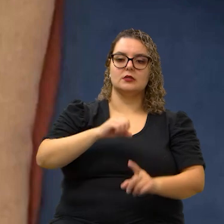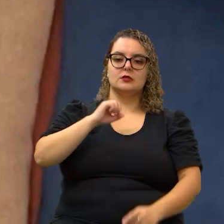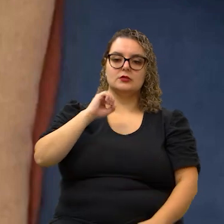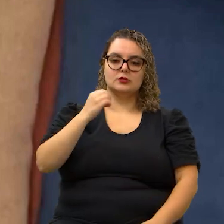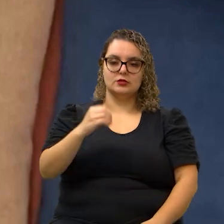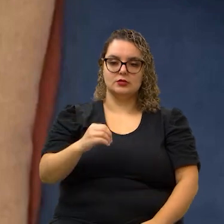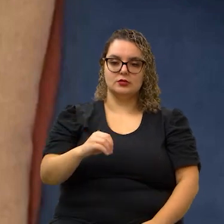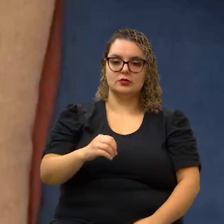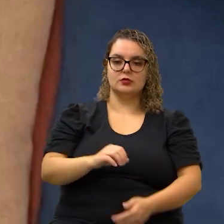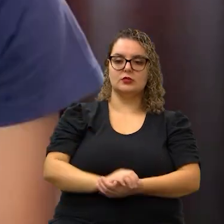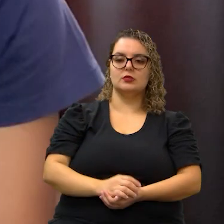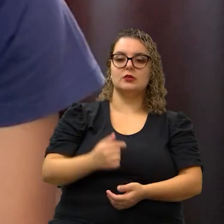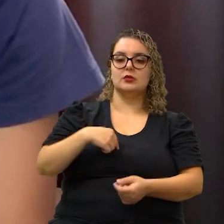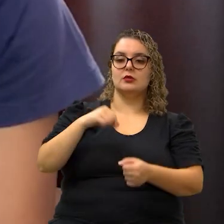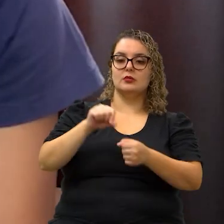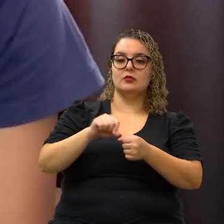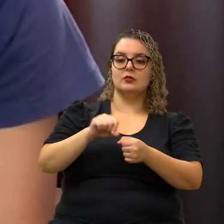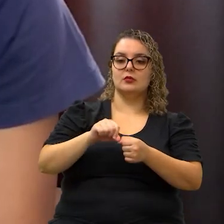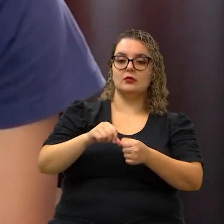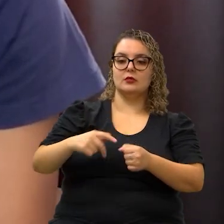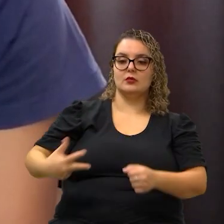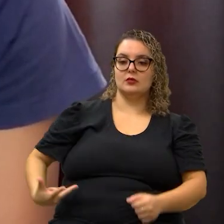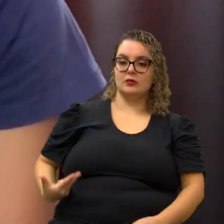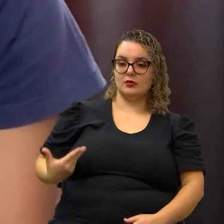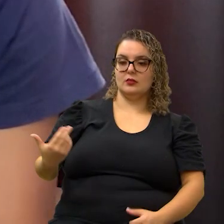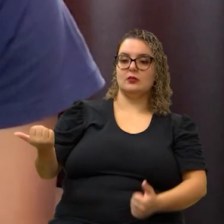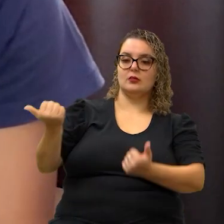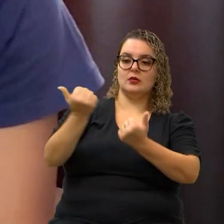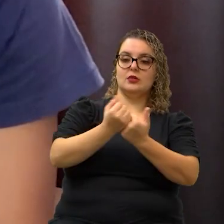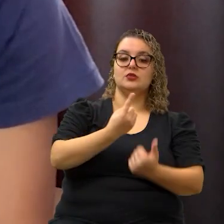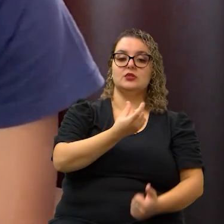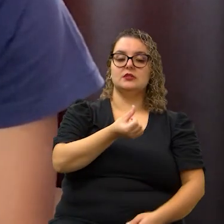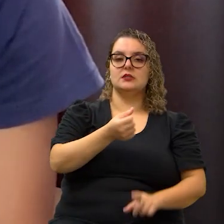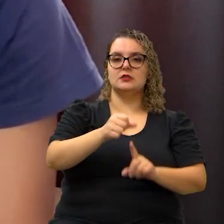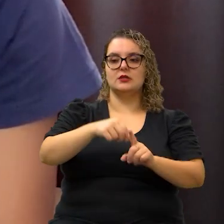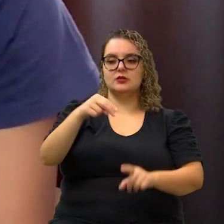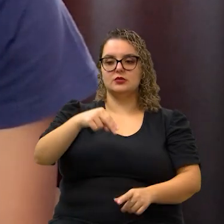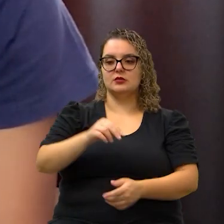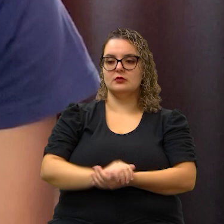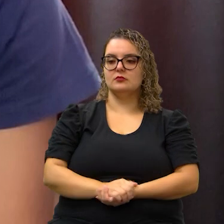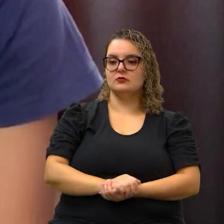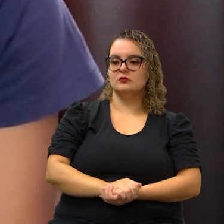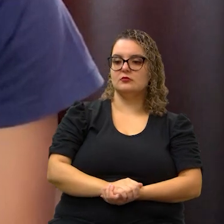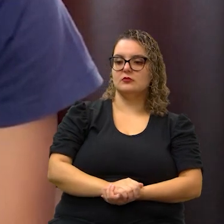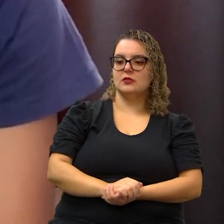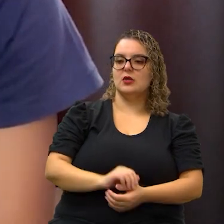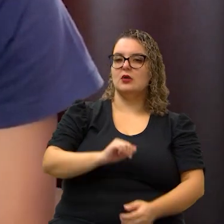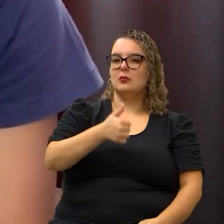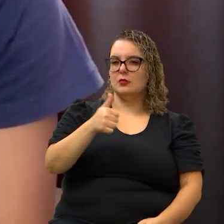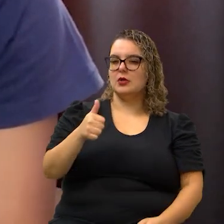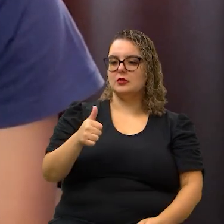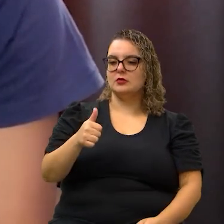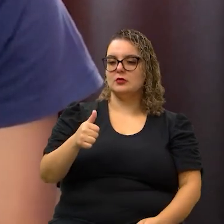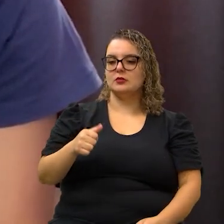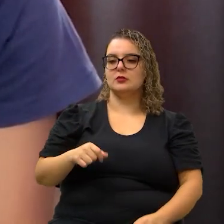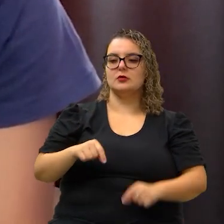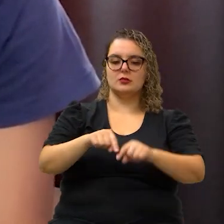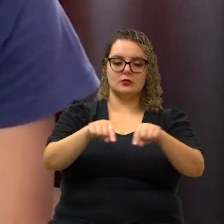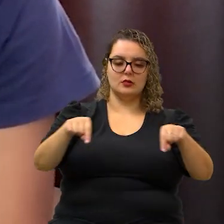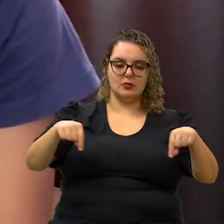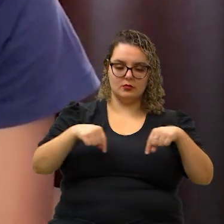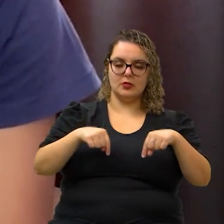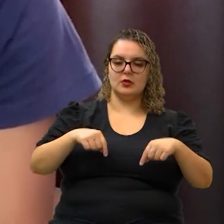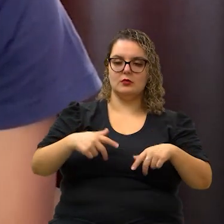dia 16 de novembro. Coloca aí umas 11 horas, eu fui para a mesa de cirurgia, eu lembro de ter descido e depois não lembro mais